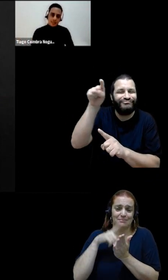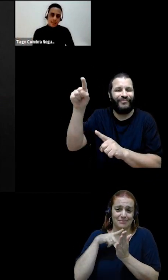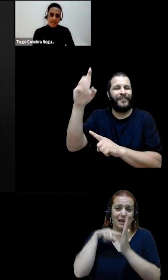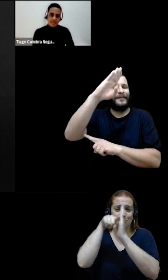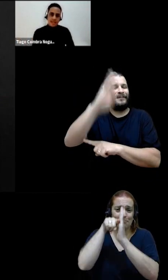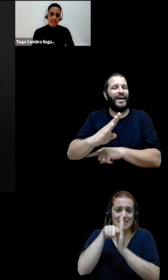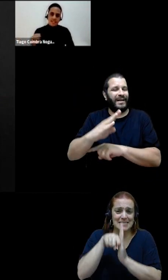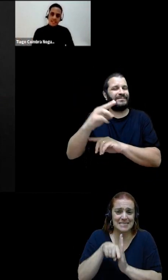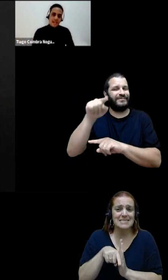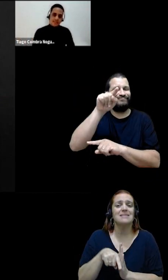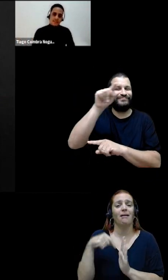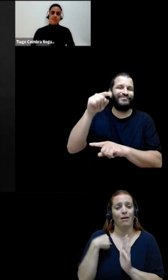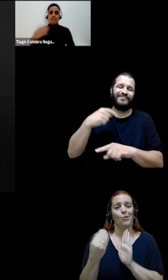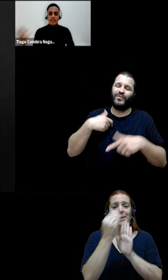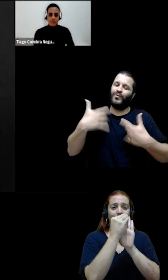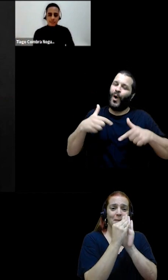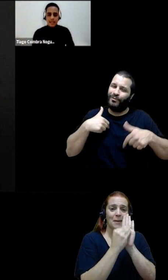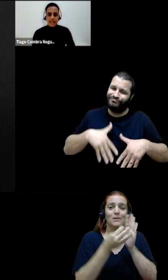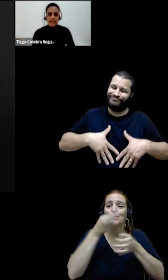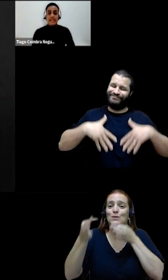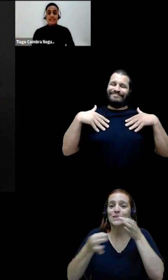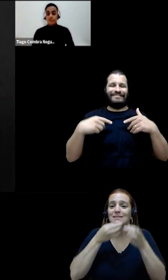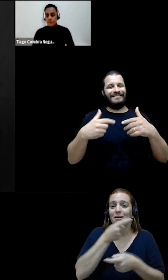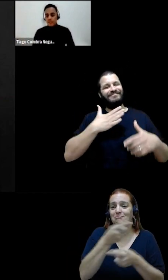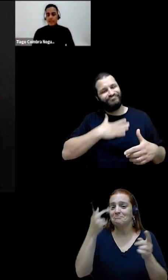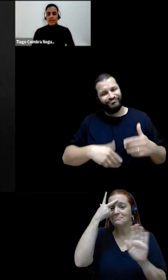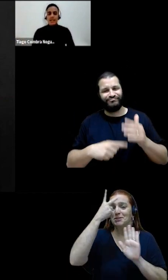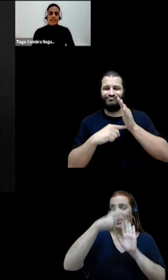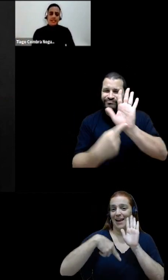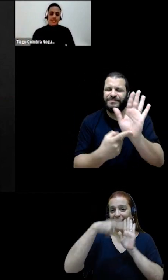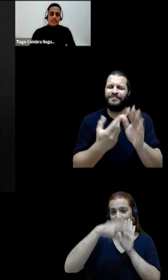têm seus trabalhos ali registrados e sugeridos para leitura,